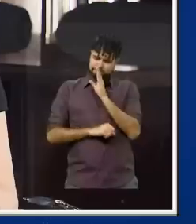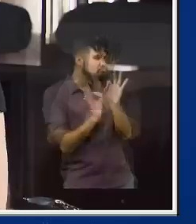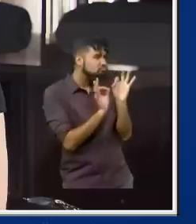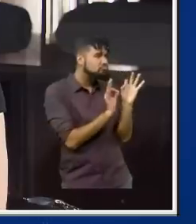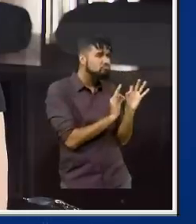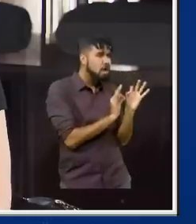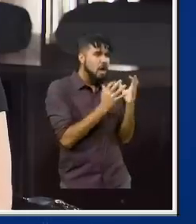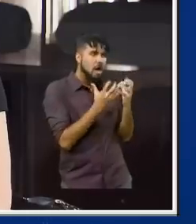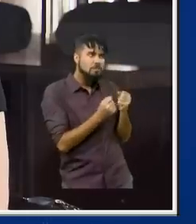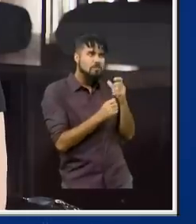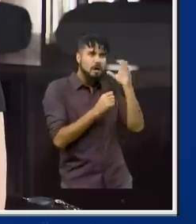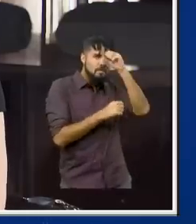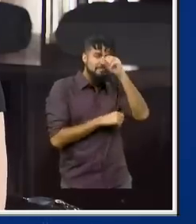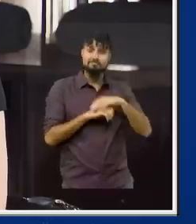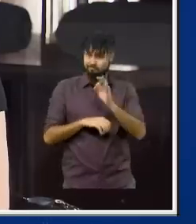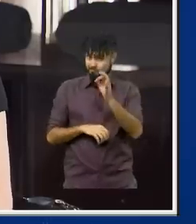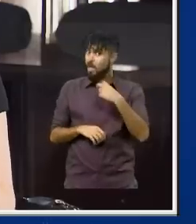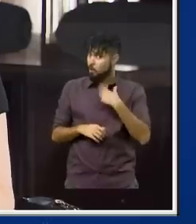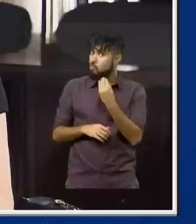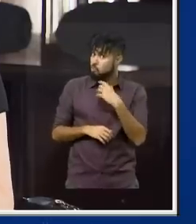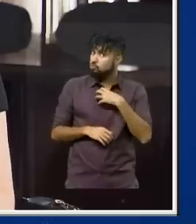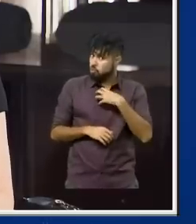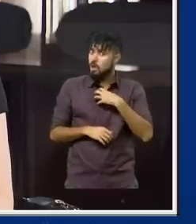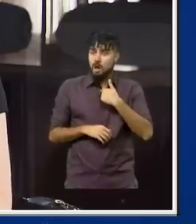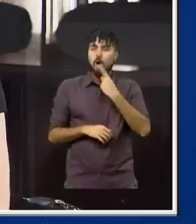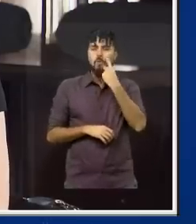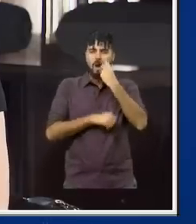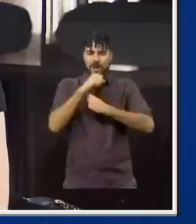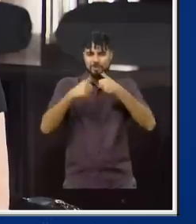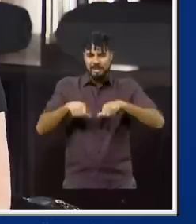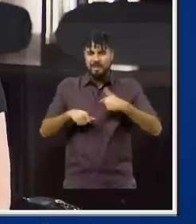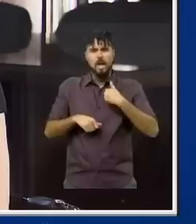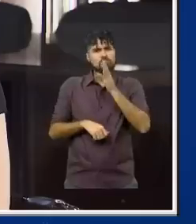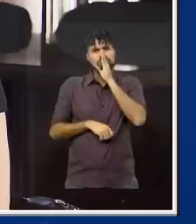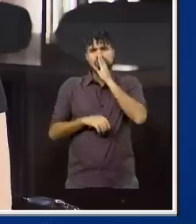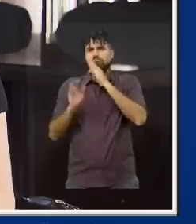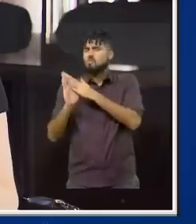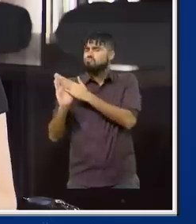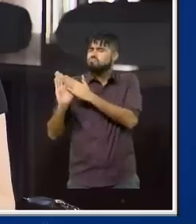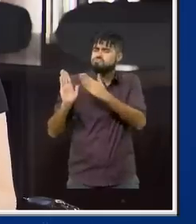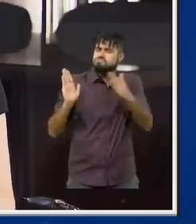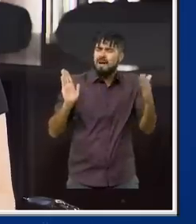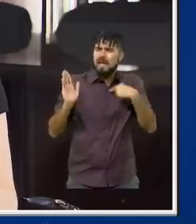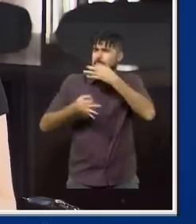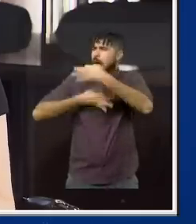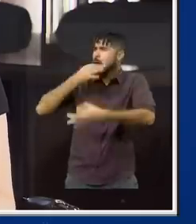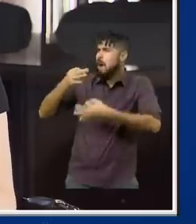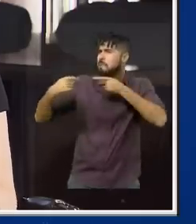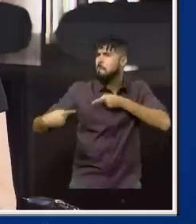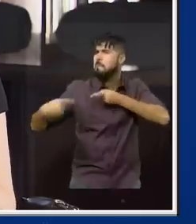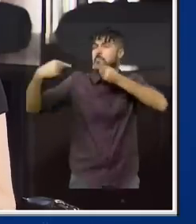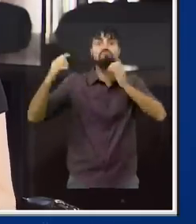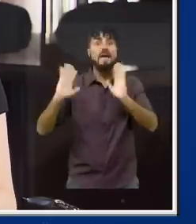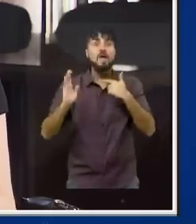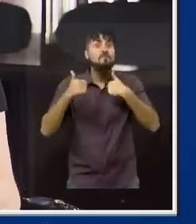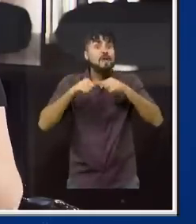né somos cinquenta por cento da população e que somos um número muito pequeno na política olha mulheres entram na política